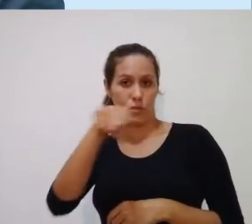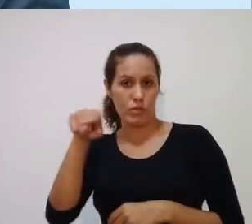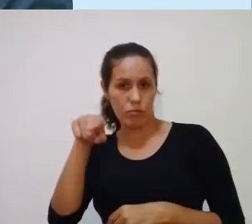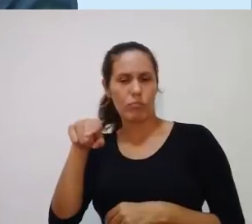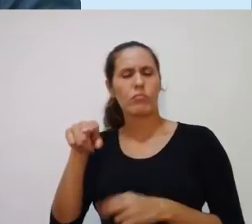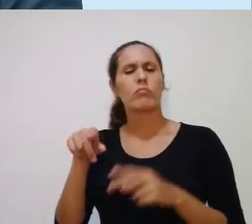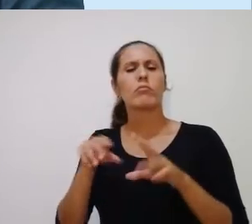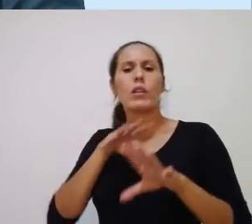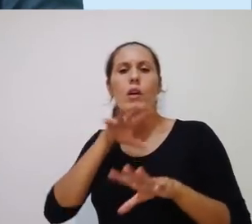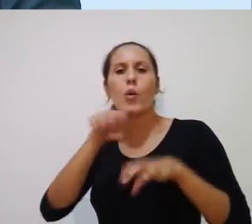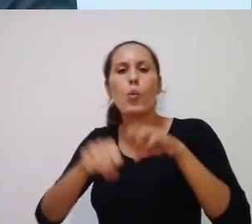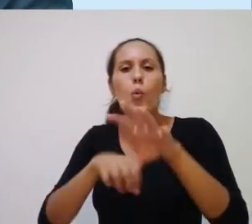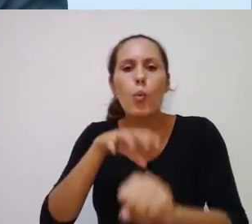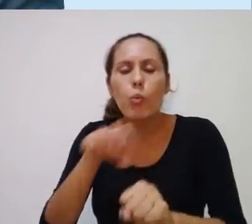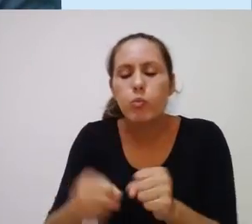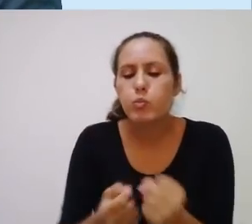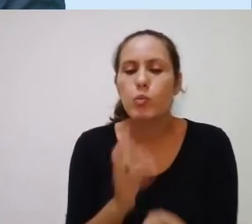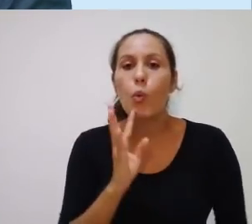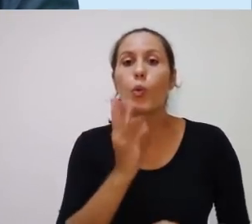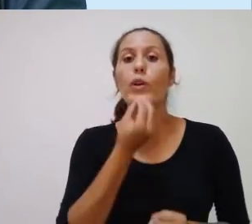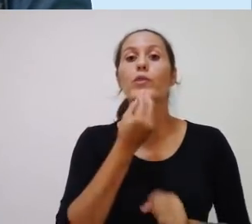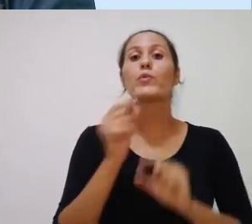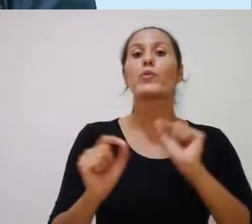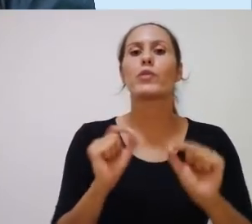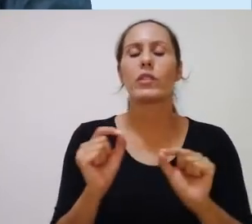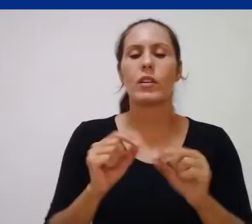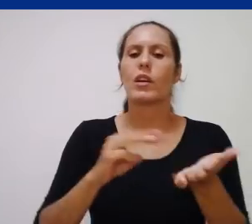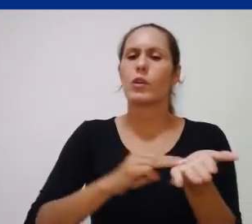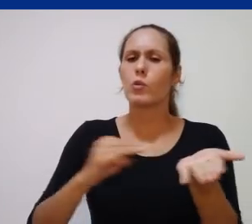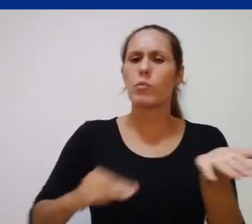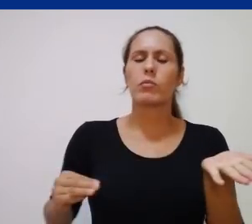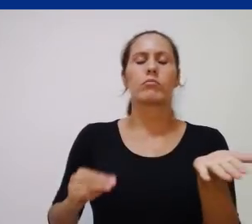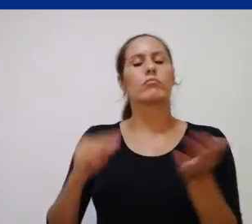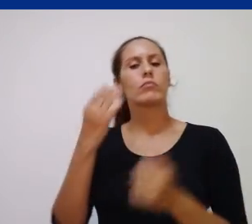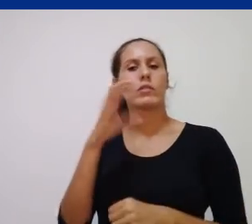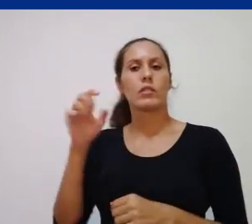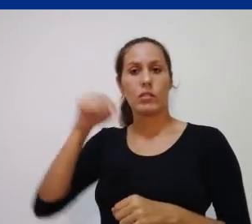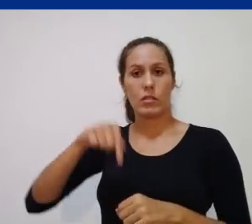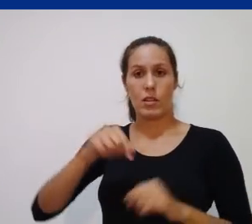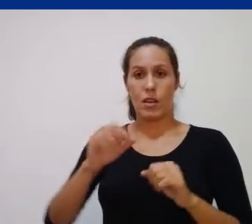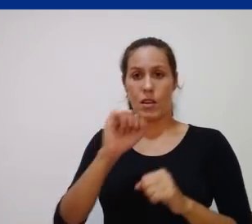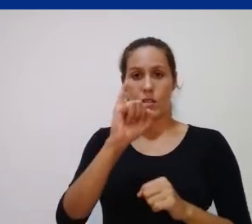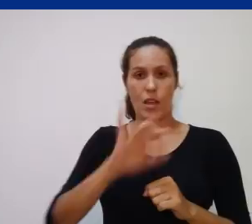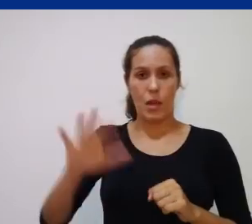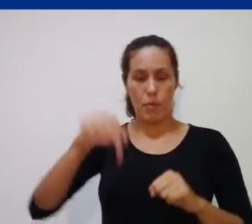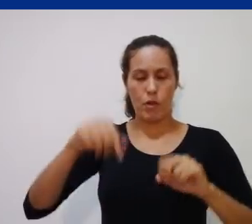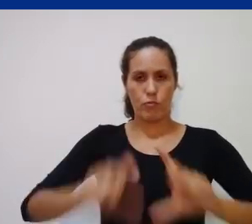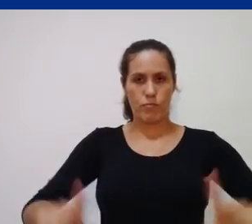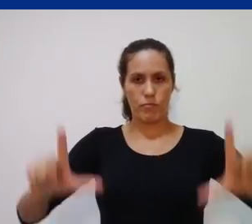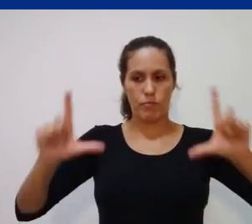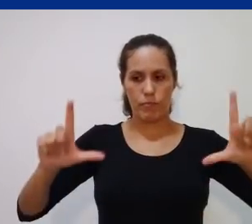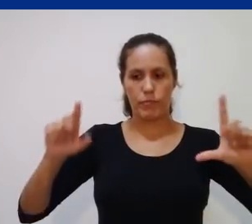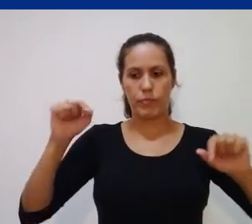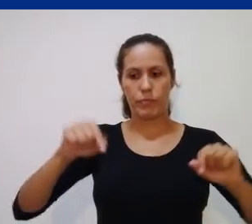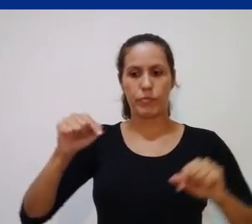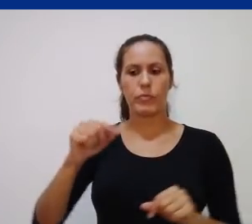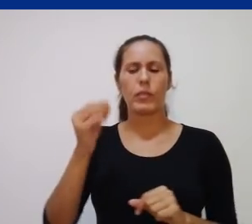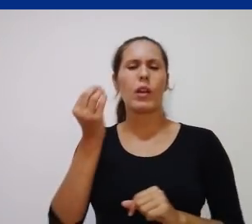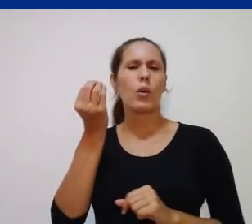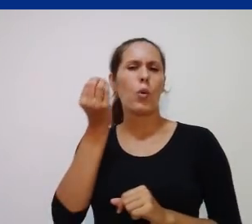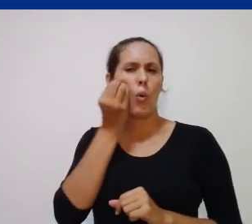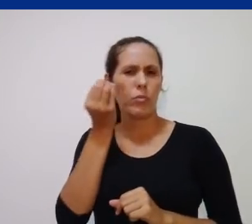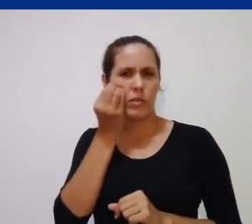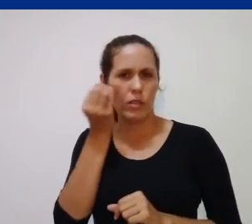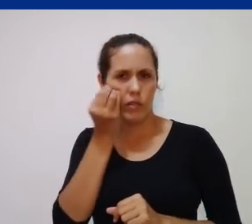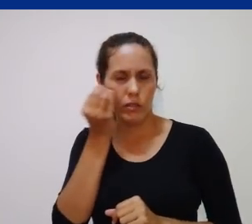conhecimento a partir do método científico. Sim, correto. Flávio, essa imagem que está na tela agora é a imagem do Observatório Astronômico